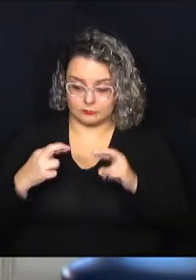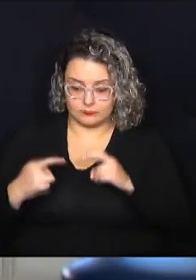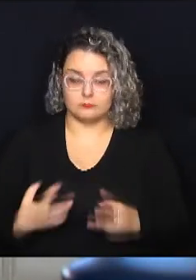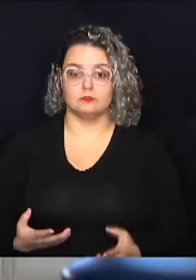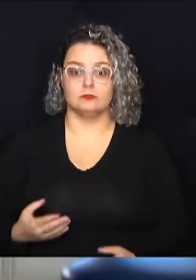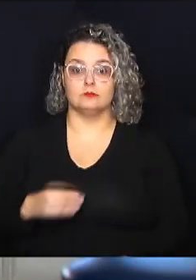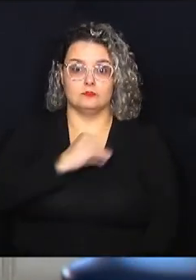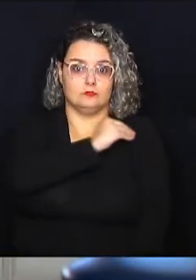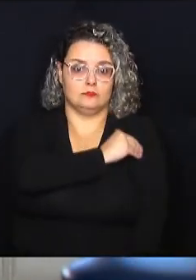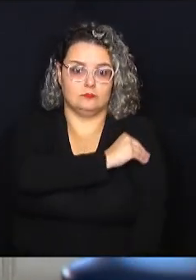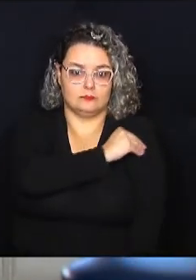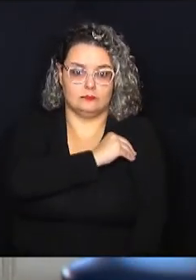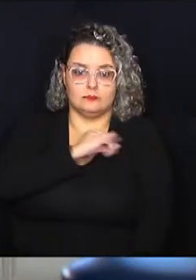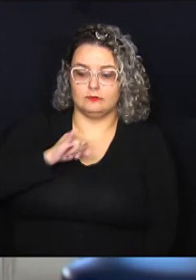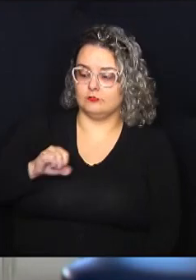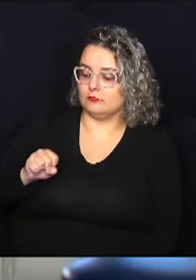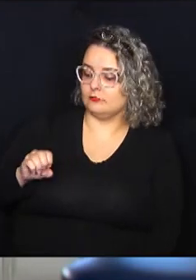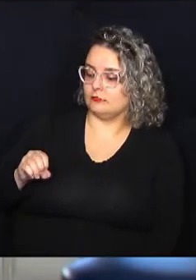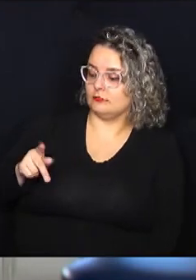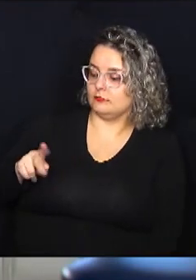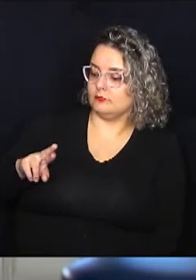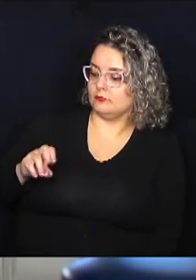o álcool isopropílico